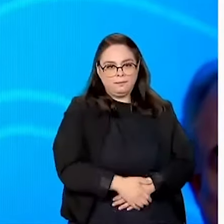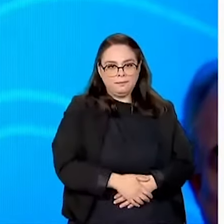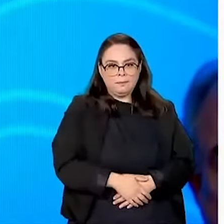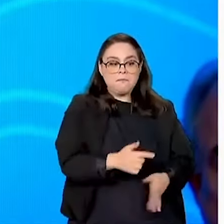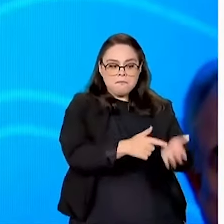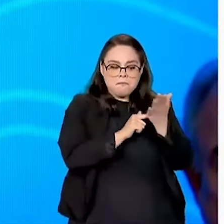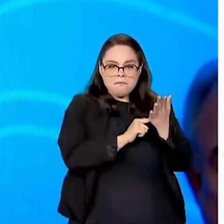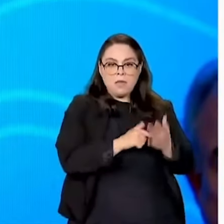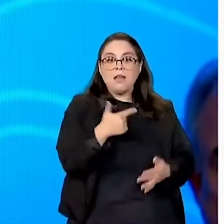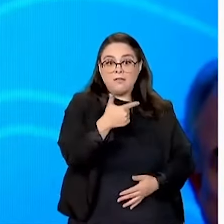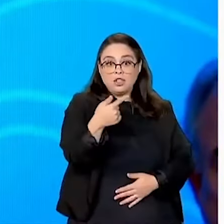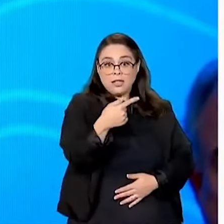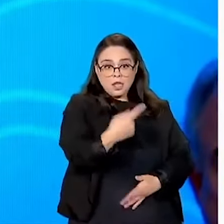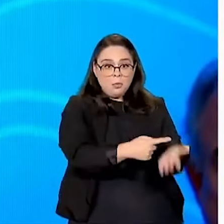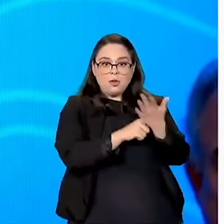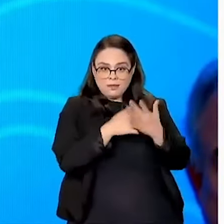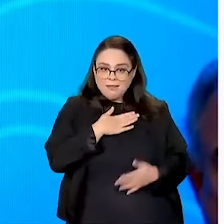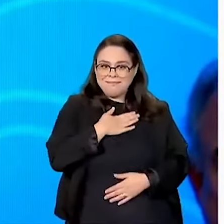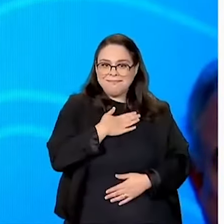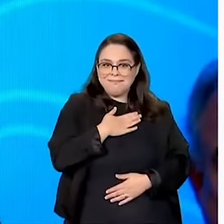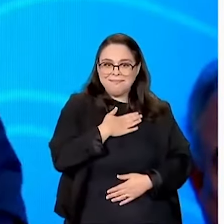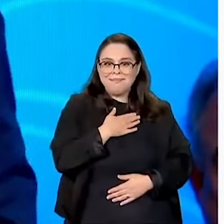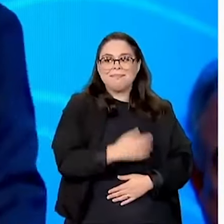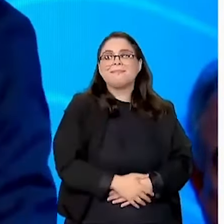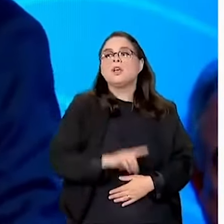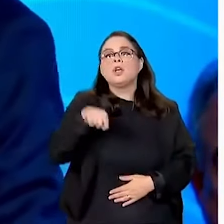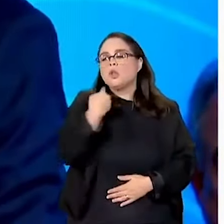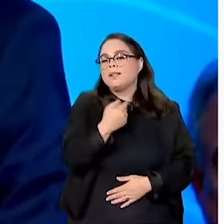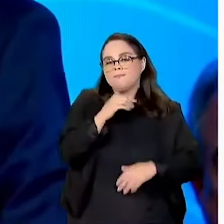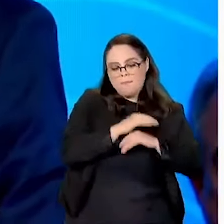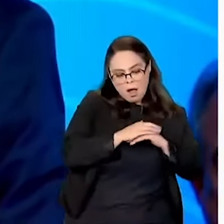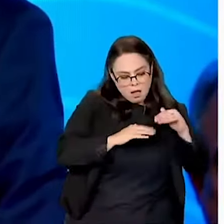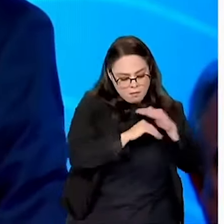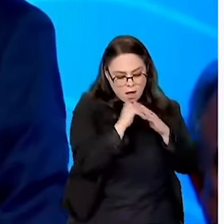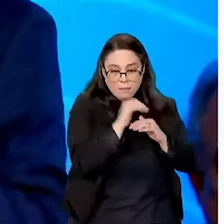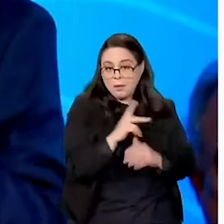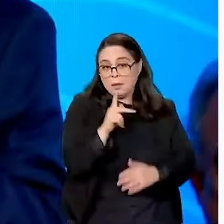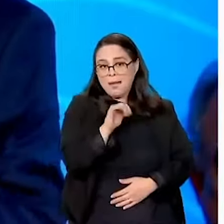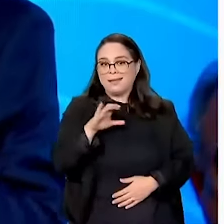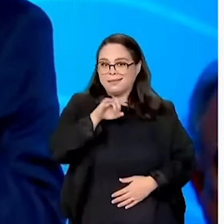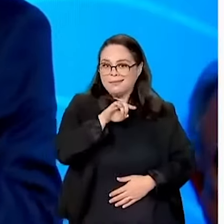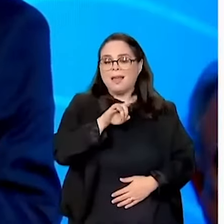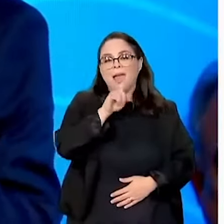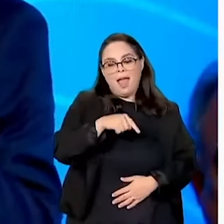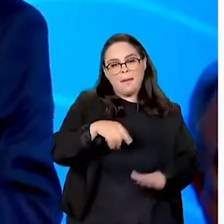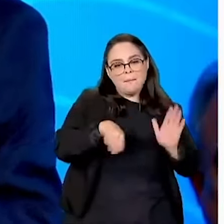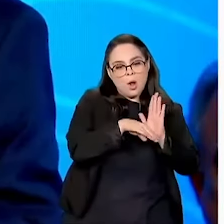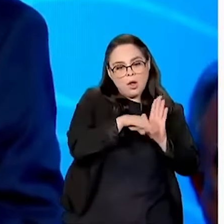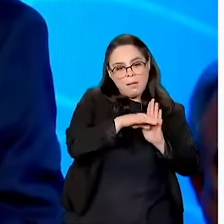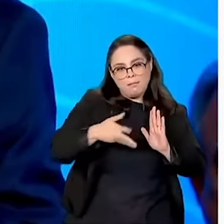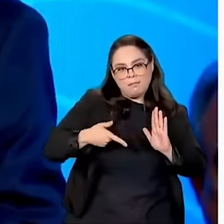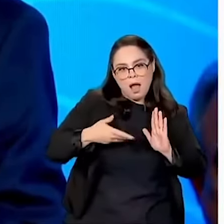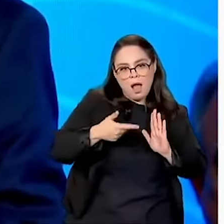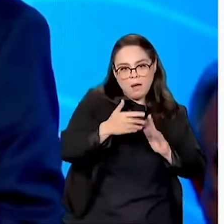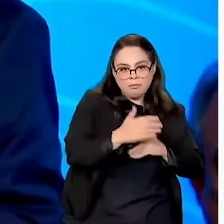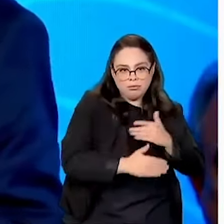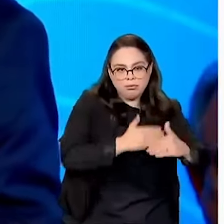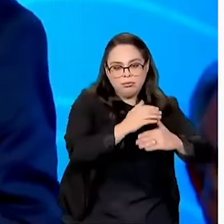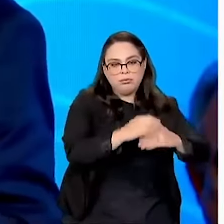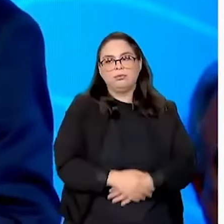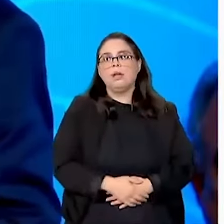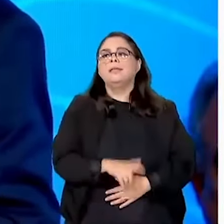E os 27 apresentaram. E aí nós construímos o PAC, que é o Programa de Aceleração do Crescimento,